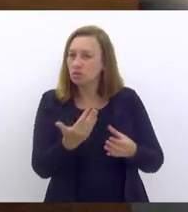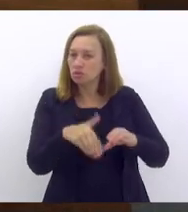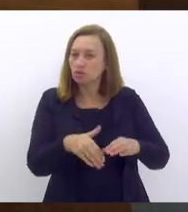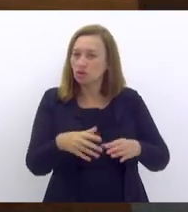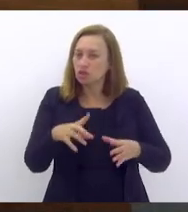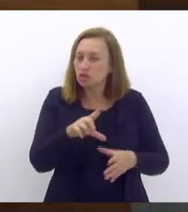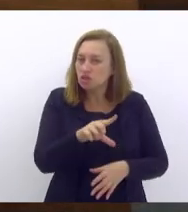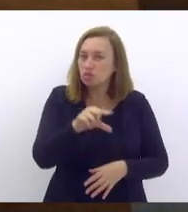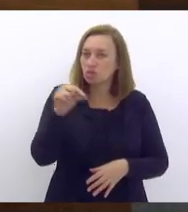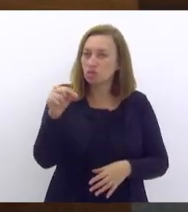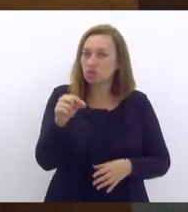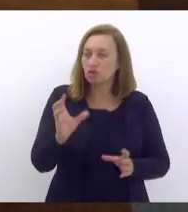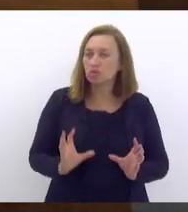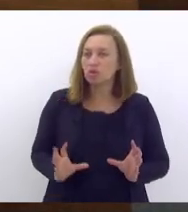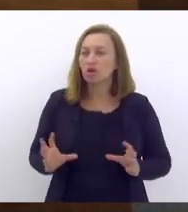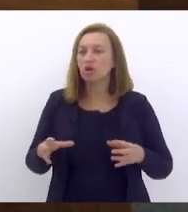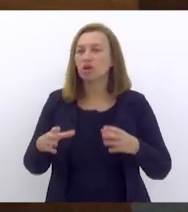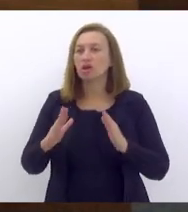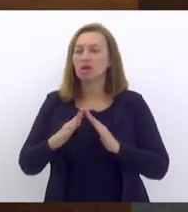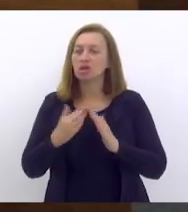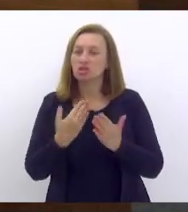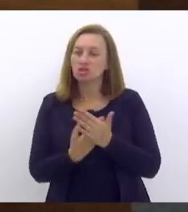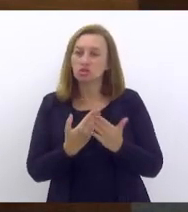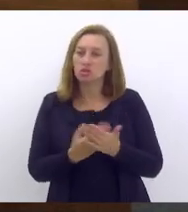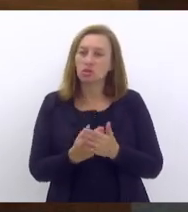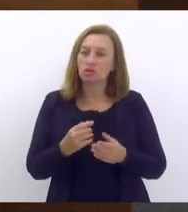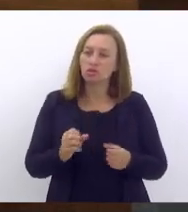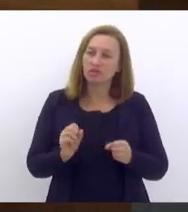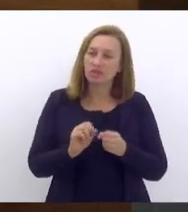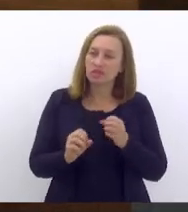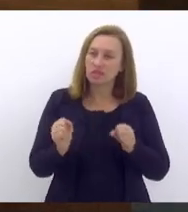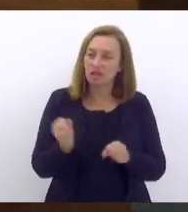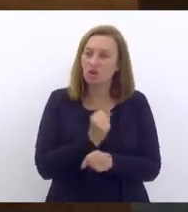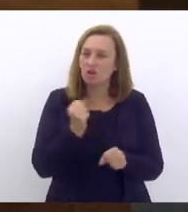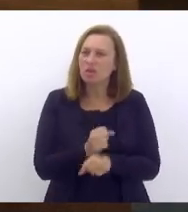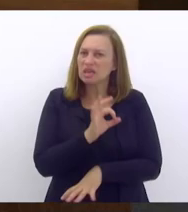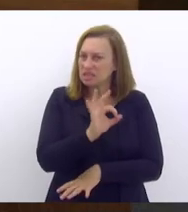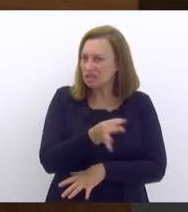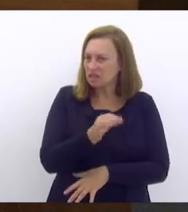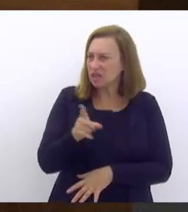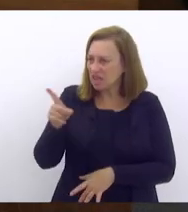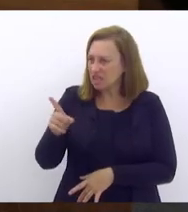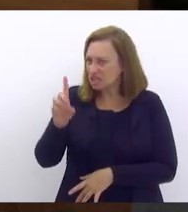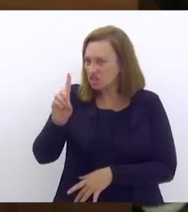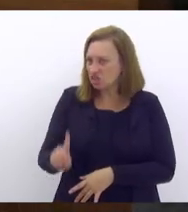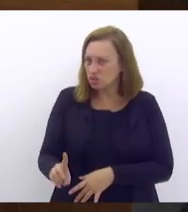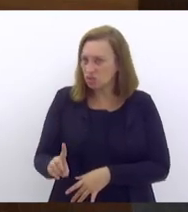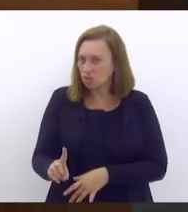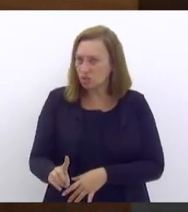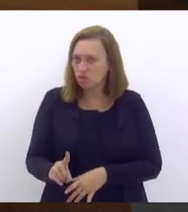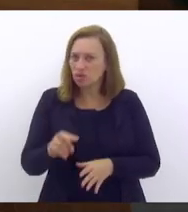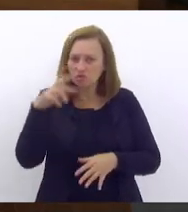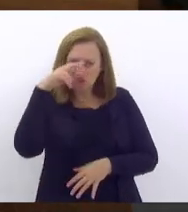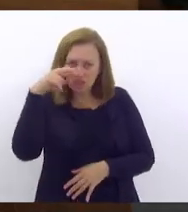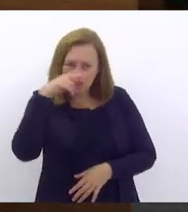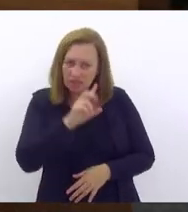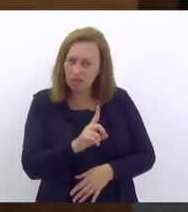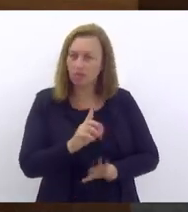comunidade para realizar aquela obra. Evidentemente que isso não quer dizer que esse diretor não tenha que ser